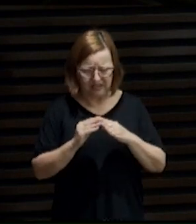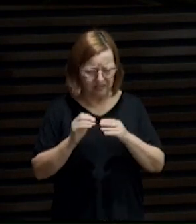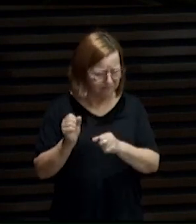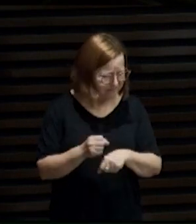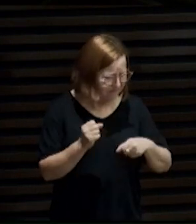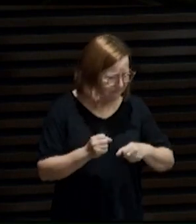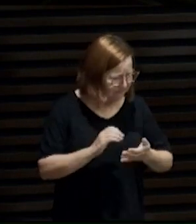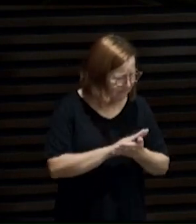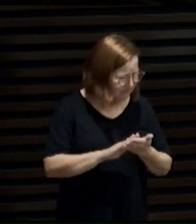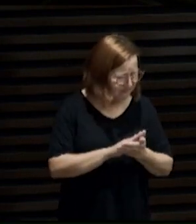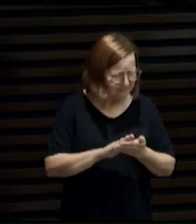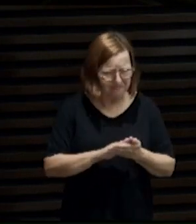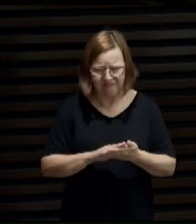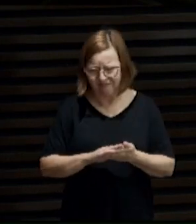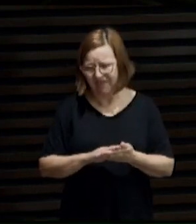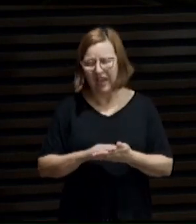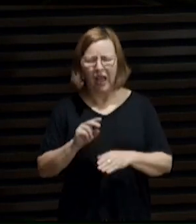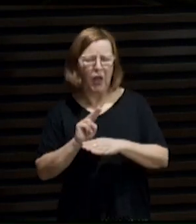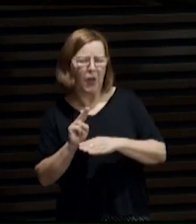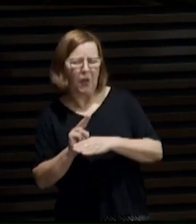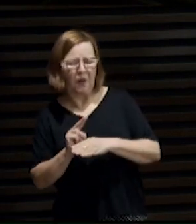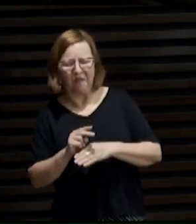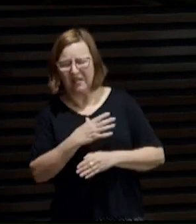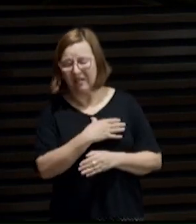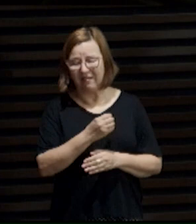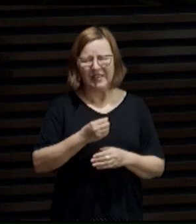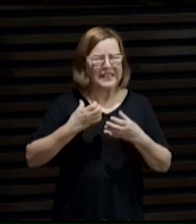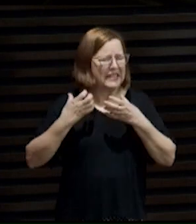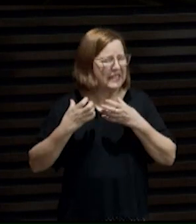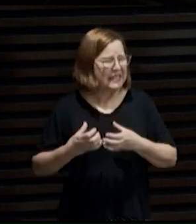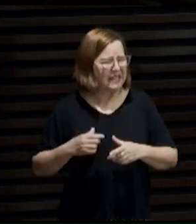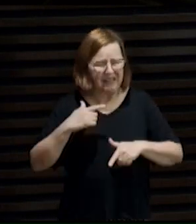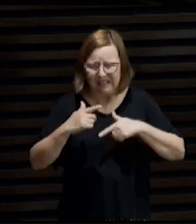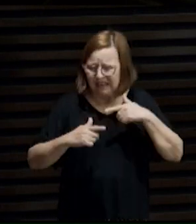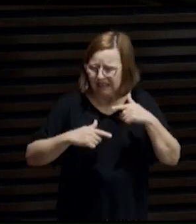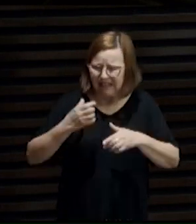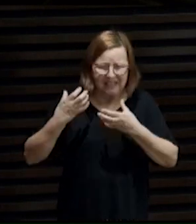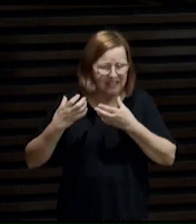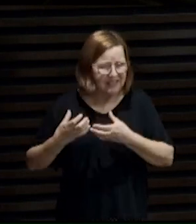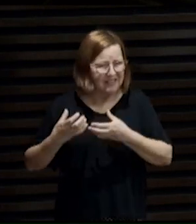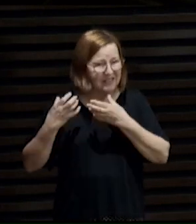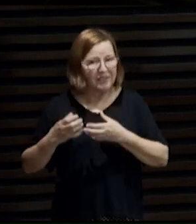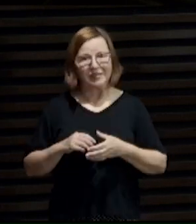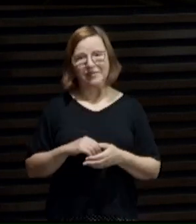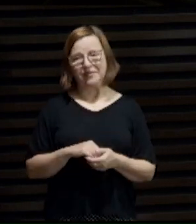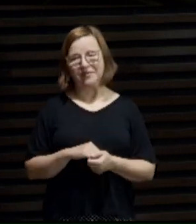pega o filho, bota o filho. É cansado. É um trabalho cansativo.